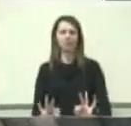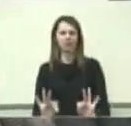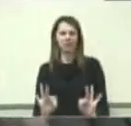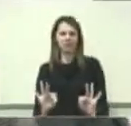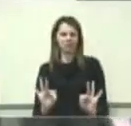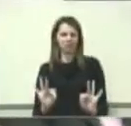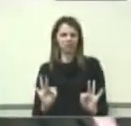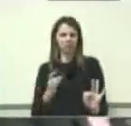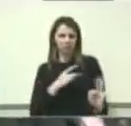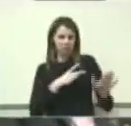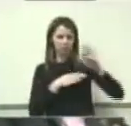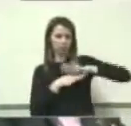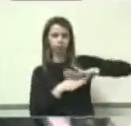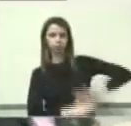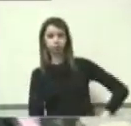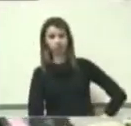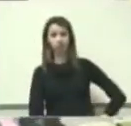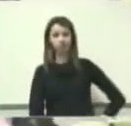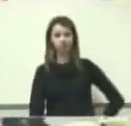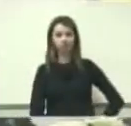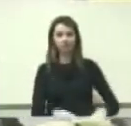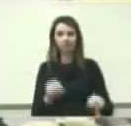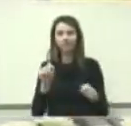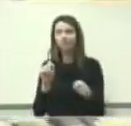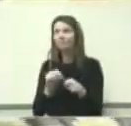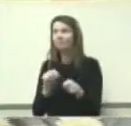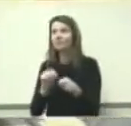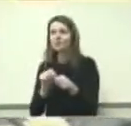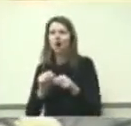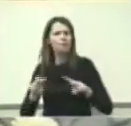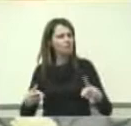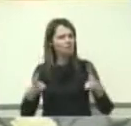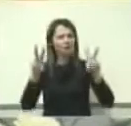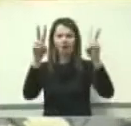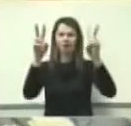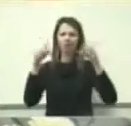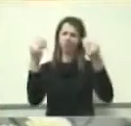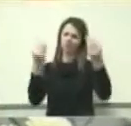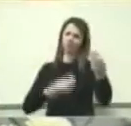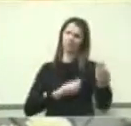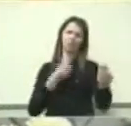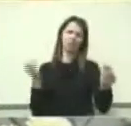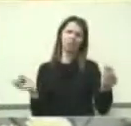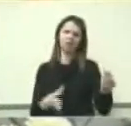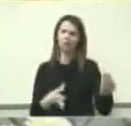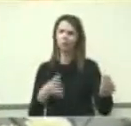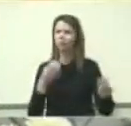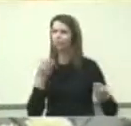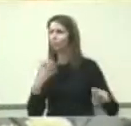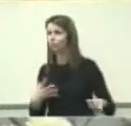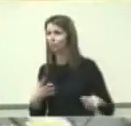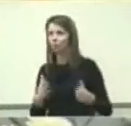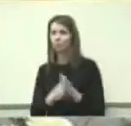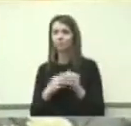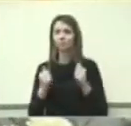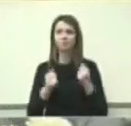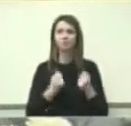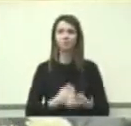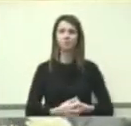medos fazer o vitorioso fazer a Vitoriosa aleluia